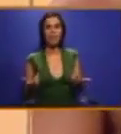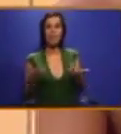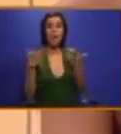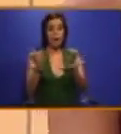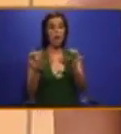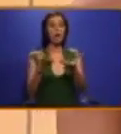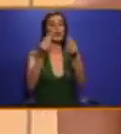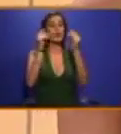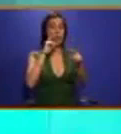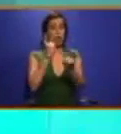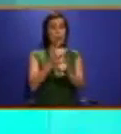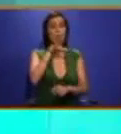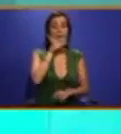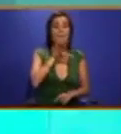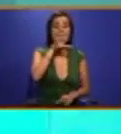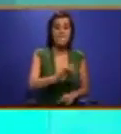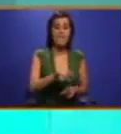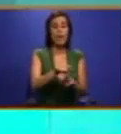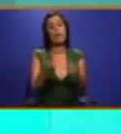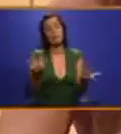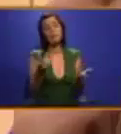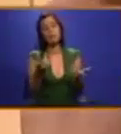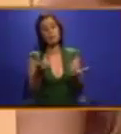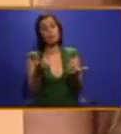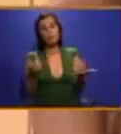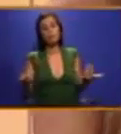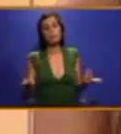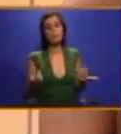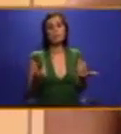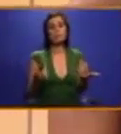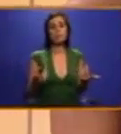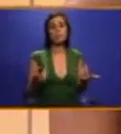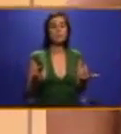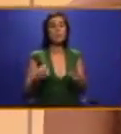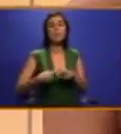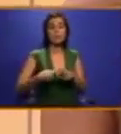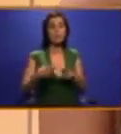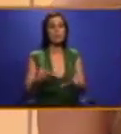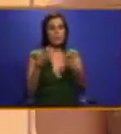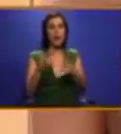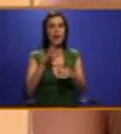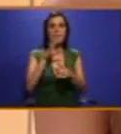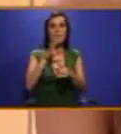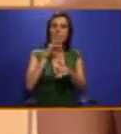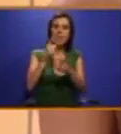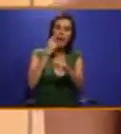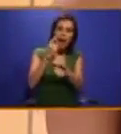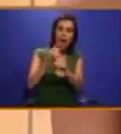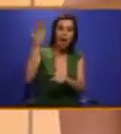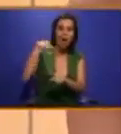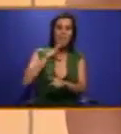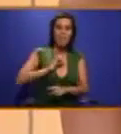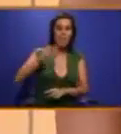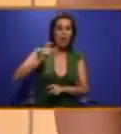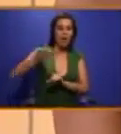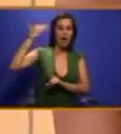ajuda muito também a tomar conta da filha e que e que é a principal e também interessada em querer Que ela volte a ser a filha que era